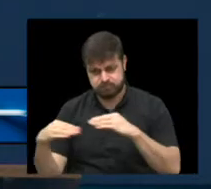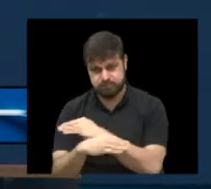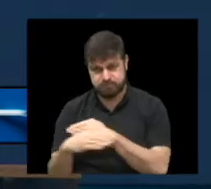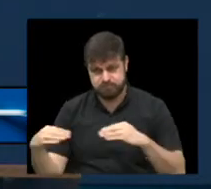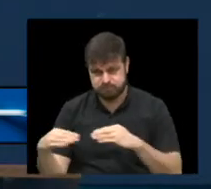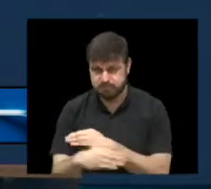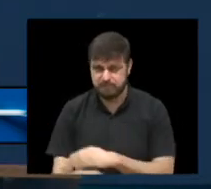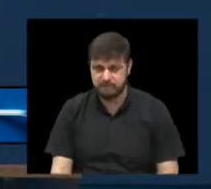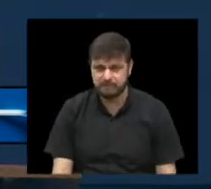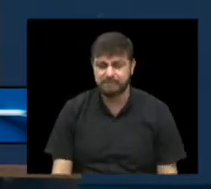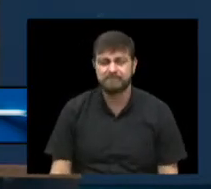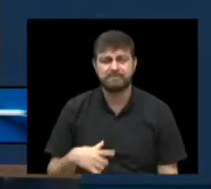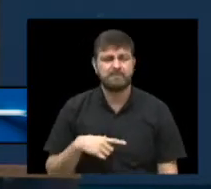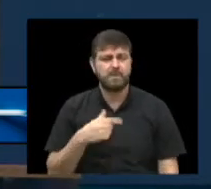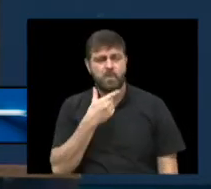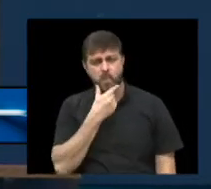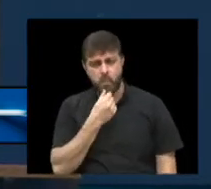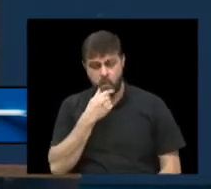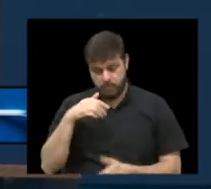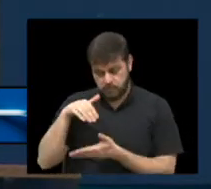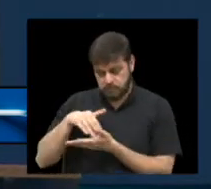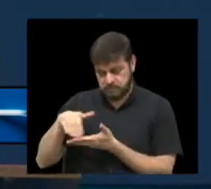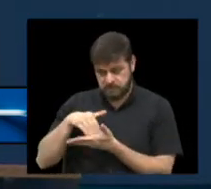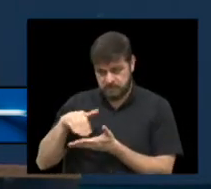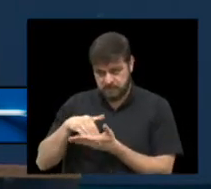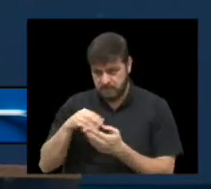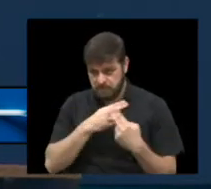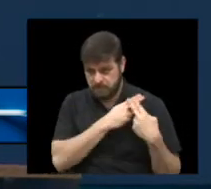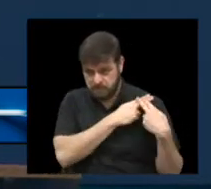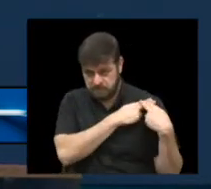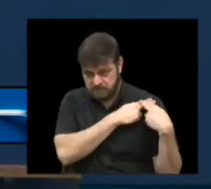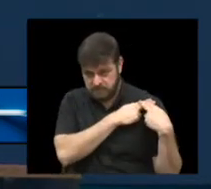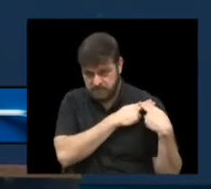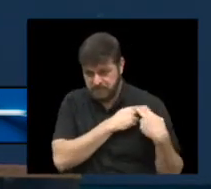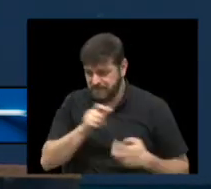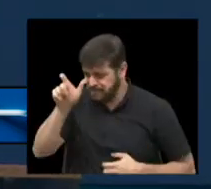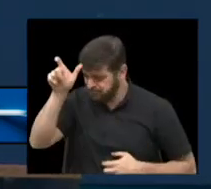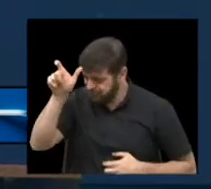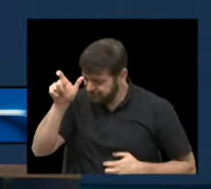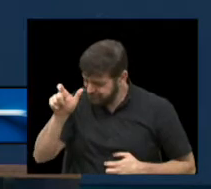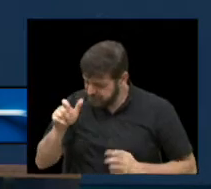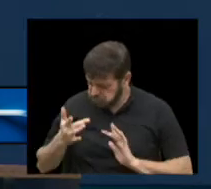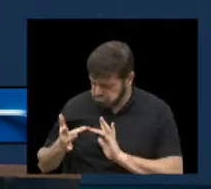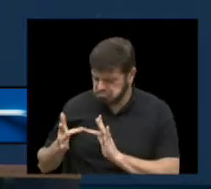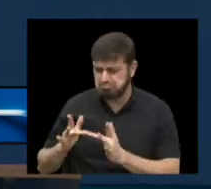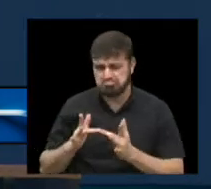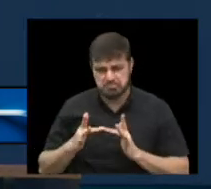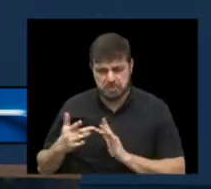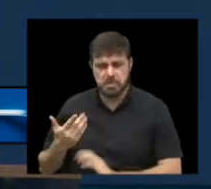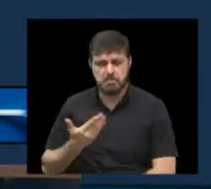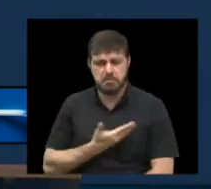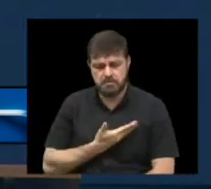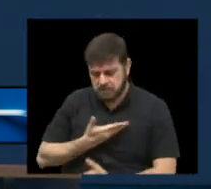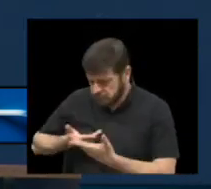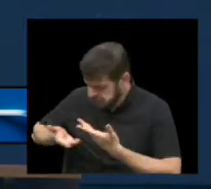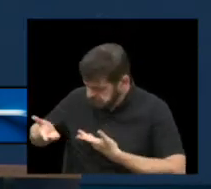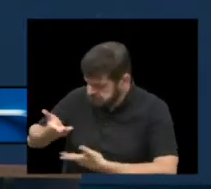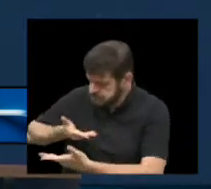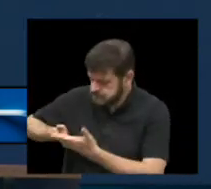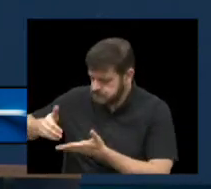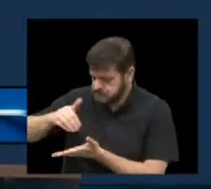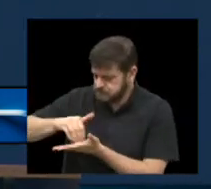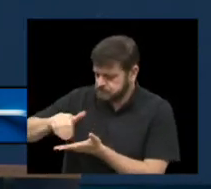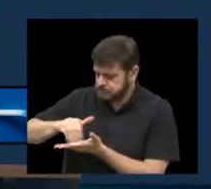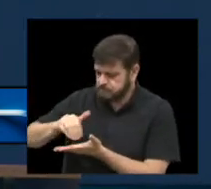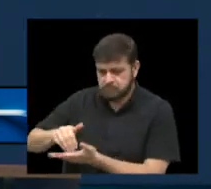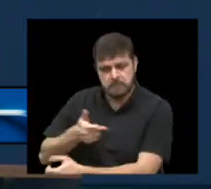acontece é que o secretário Santoro, uma pessoa muito acessível, um grande amigo, um secretário no qual eu tenho